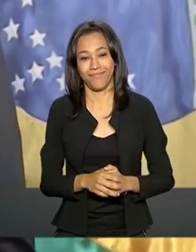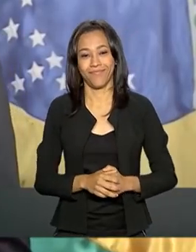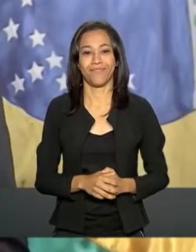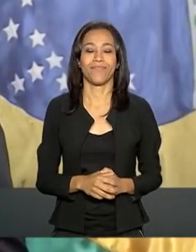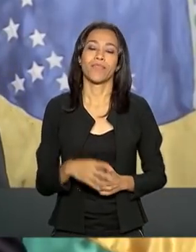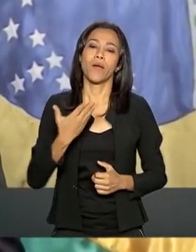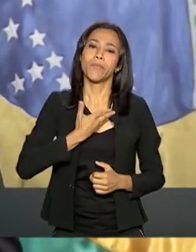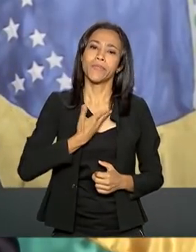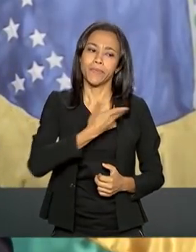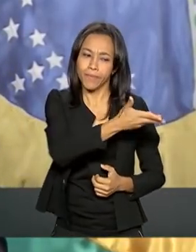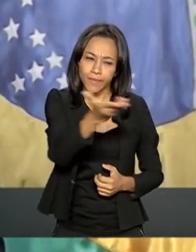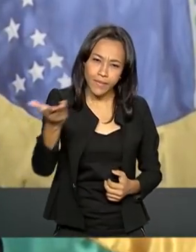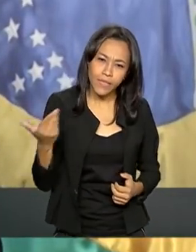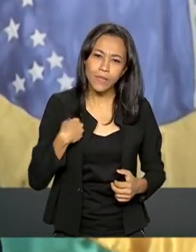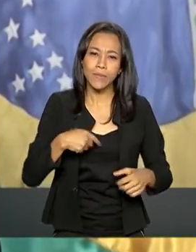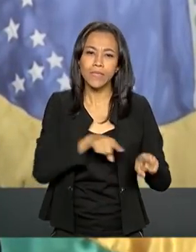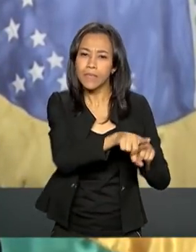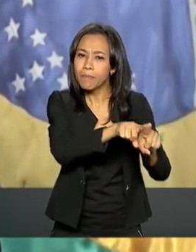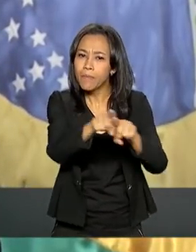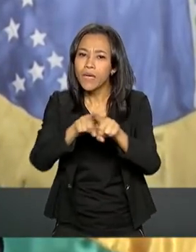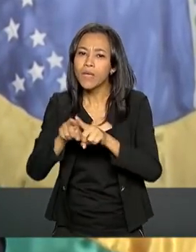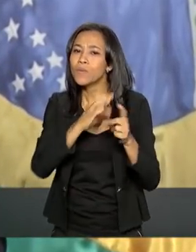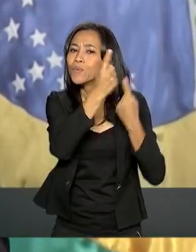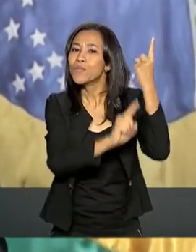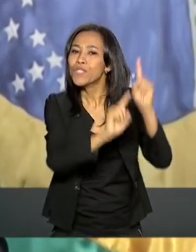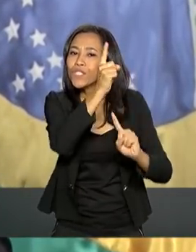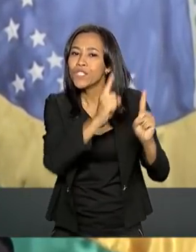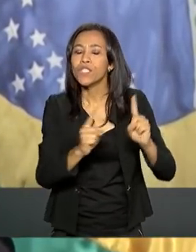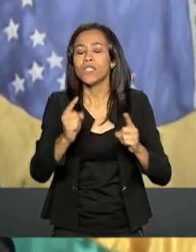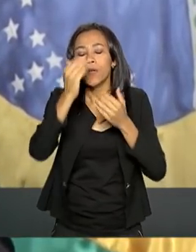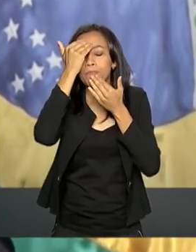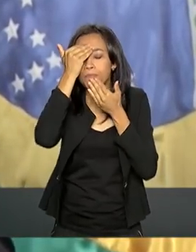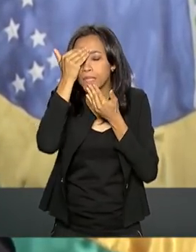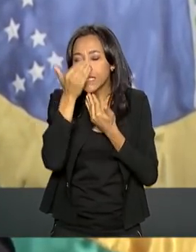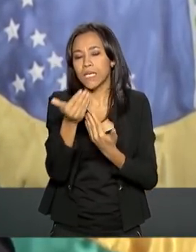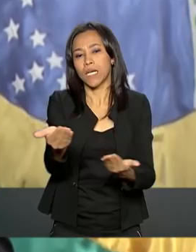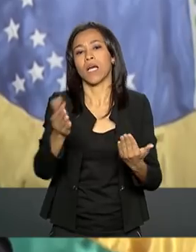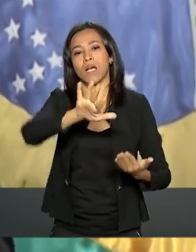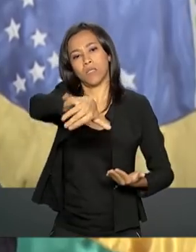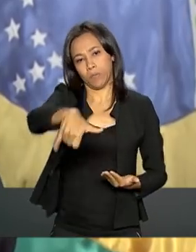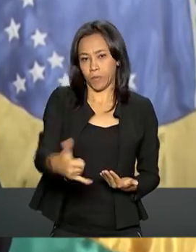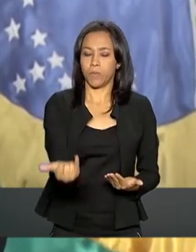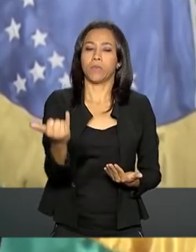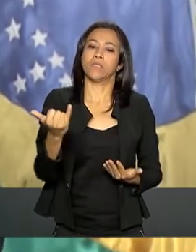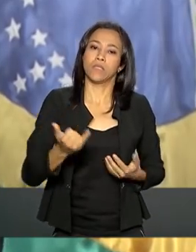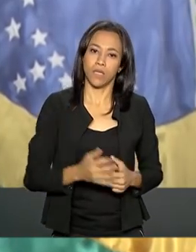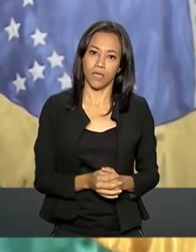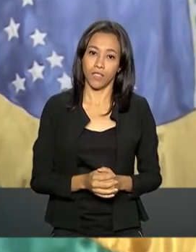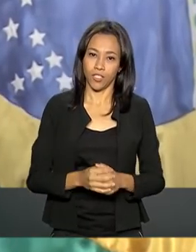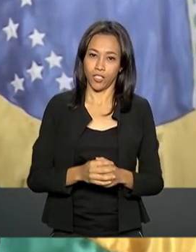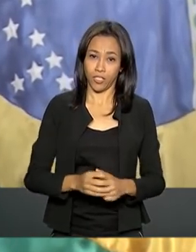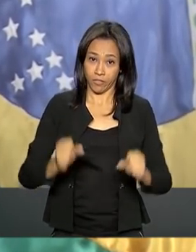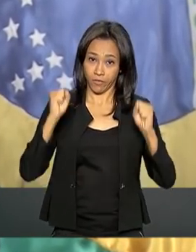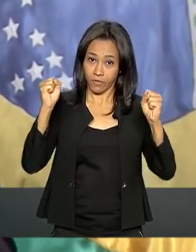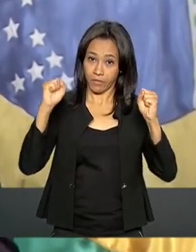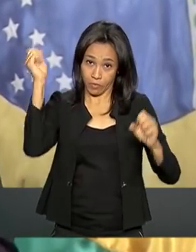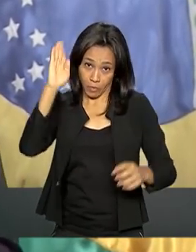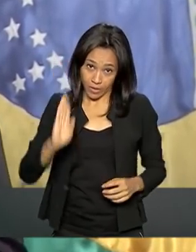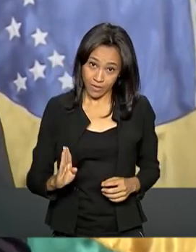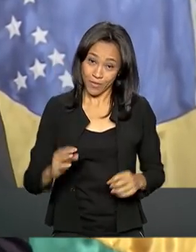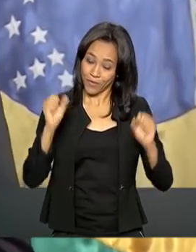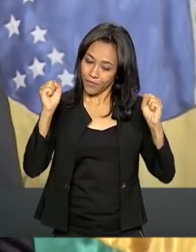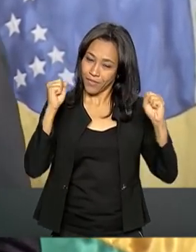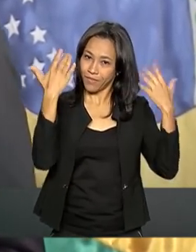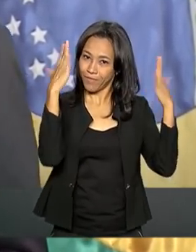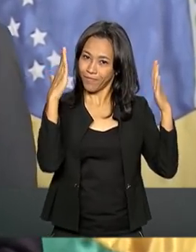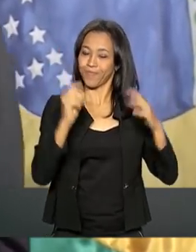Aí, meus amigos, meus irmãos chilenos, meu muito obrigado pela oportunidade. Viva o Brasil, viva